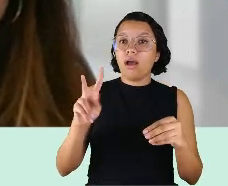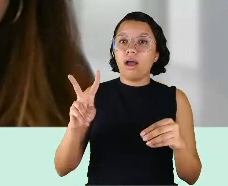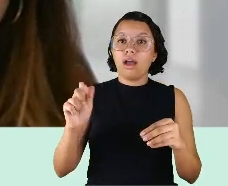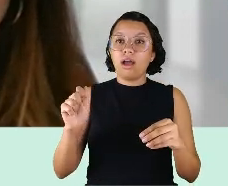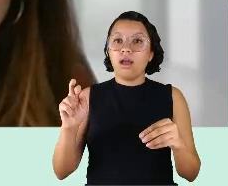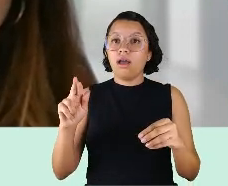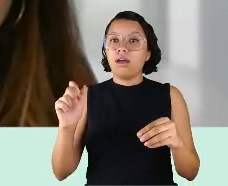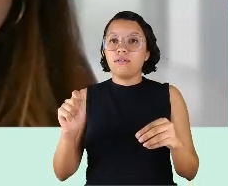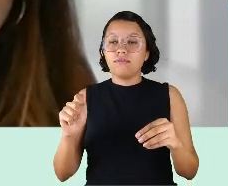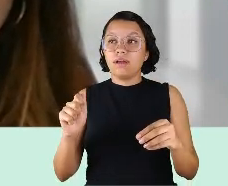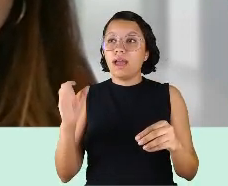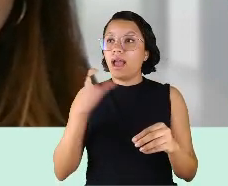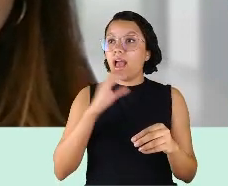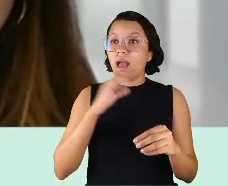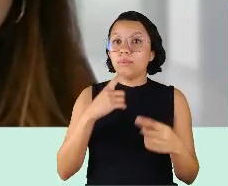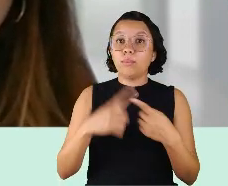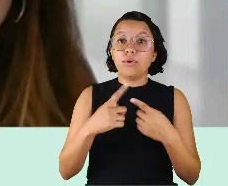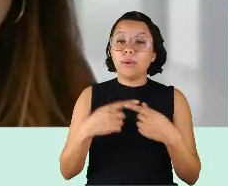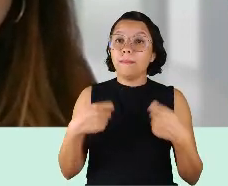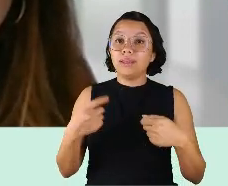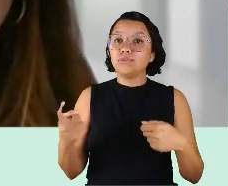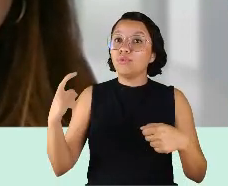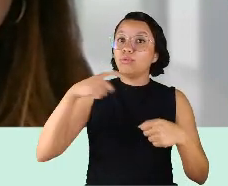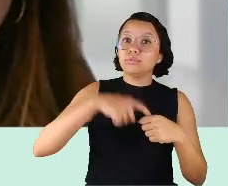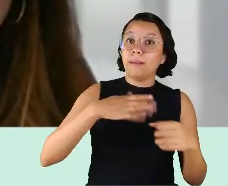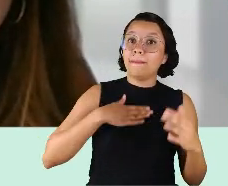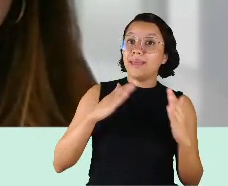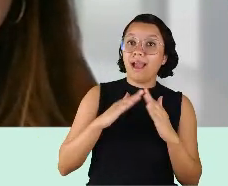eu preciso voltar para minha casa.